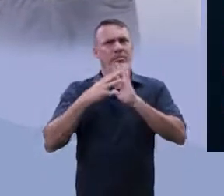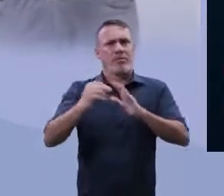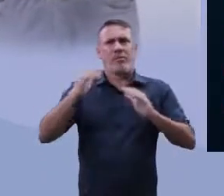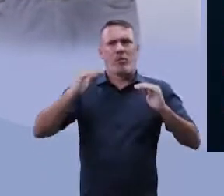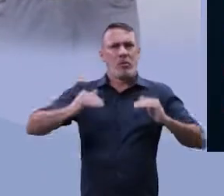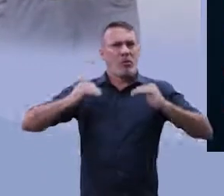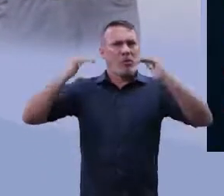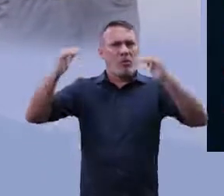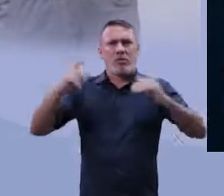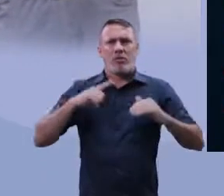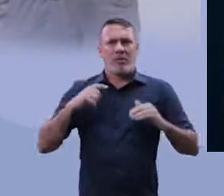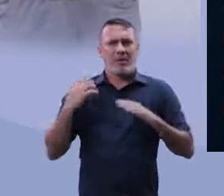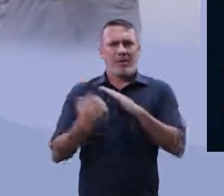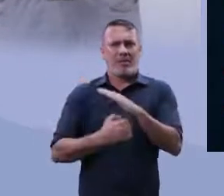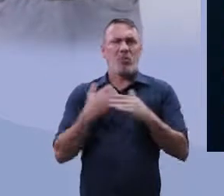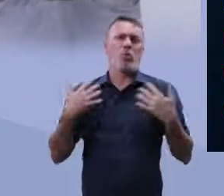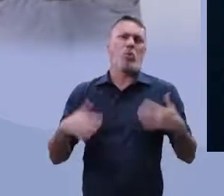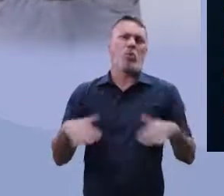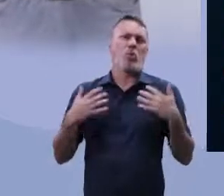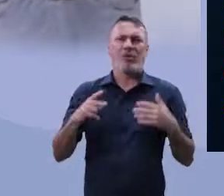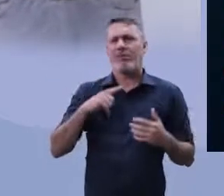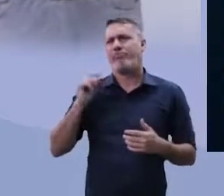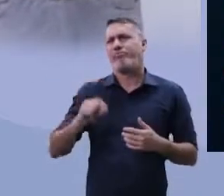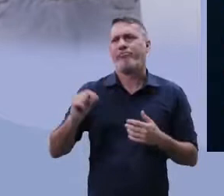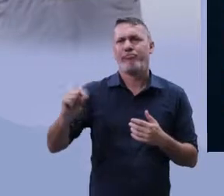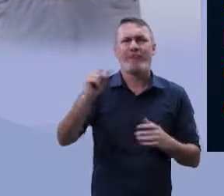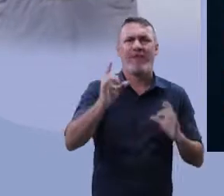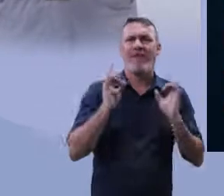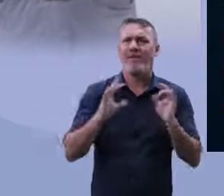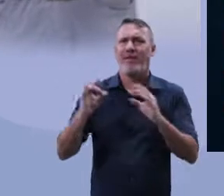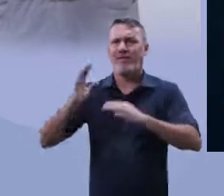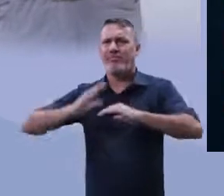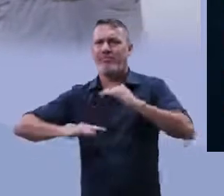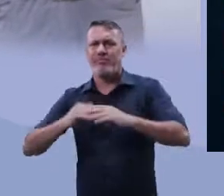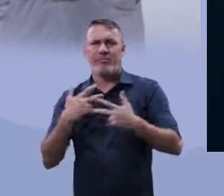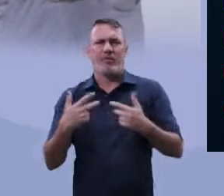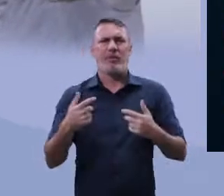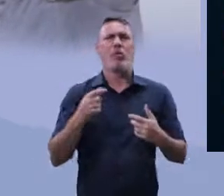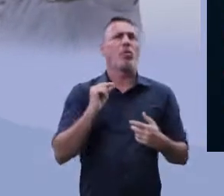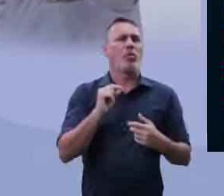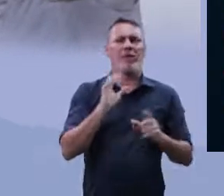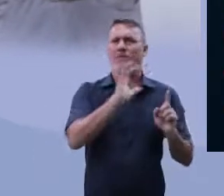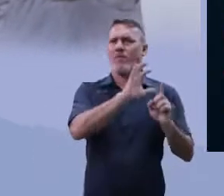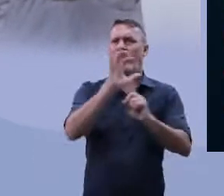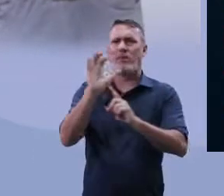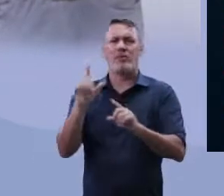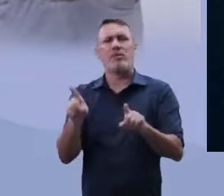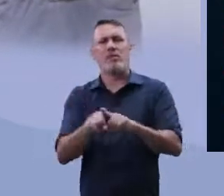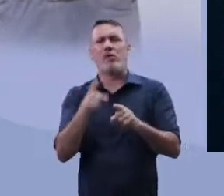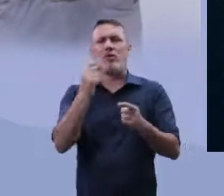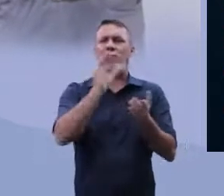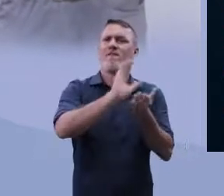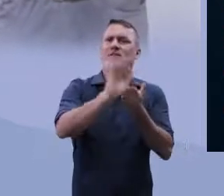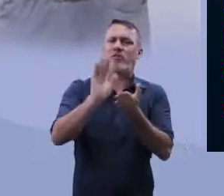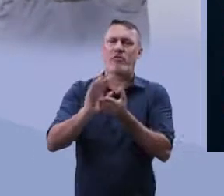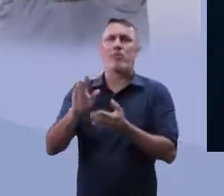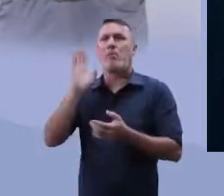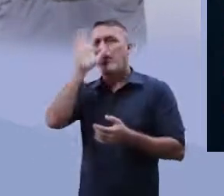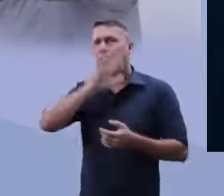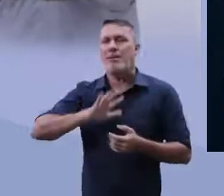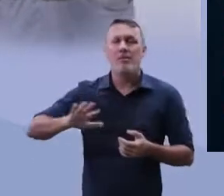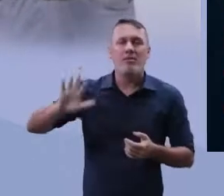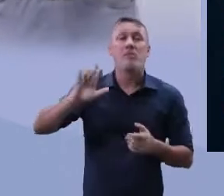tornaram, vamos dizer assim, né, na atualidade, grandes corporações, né, com um grande poder, né, de influência e